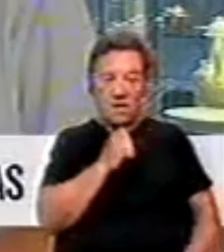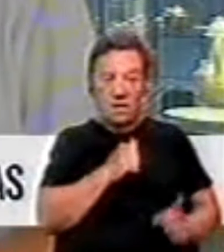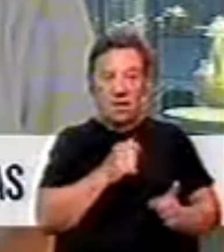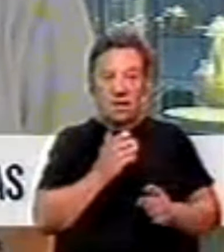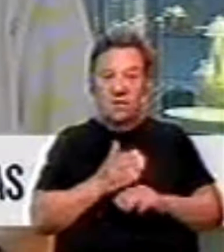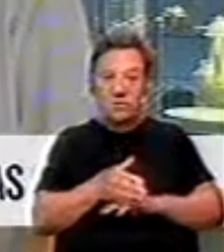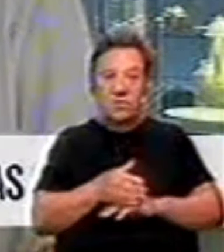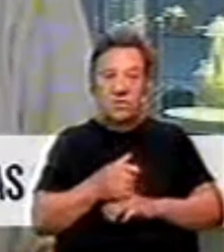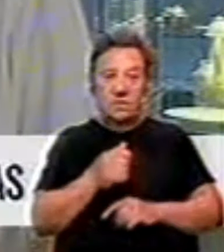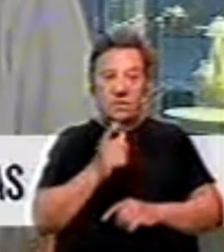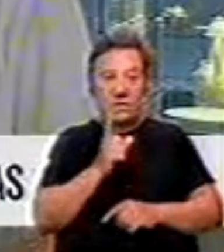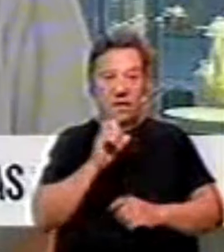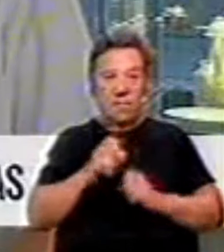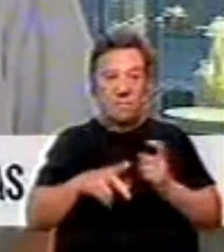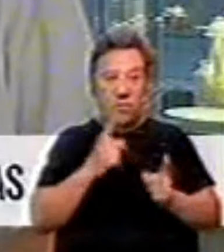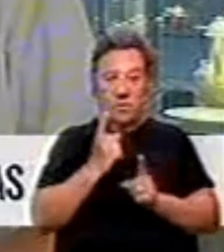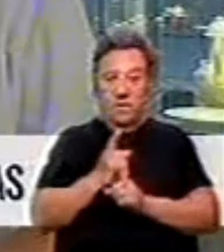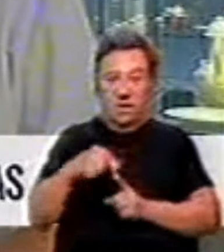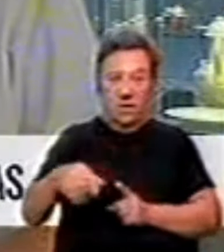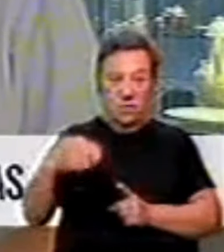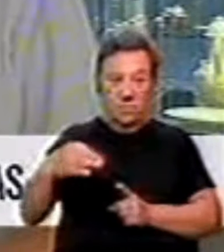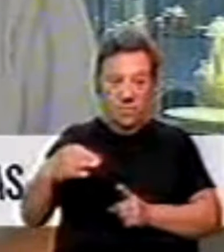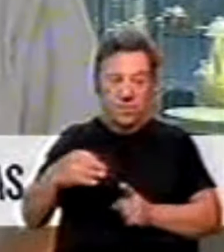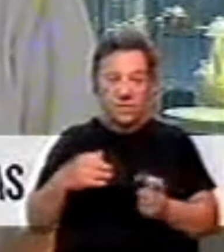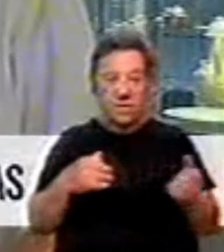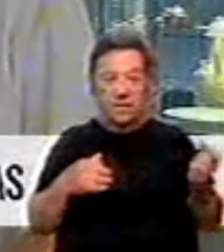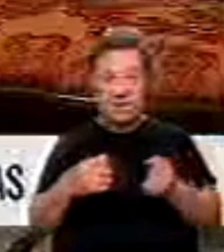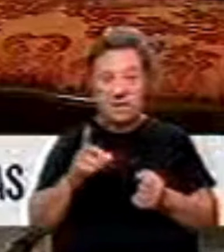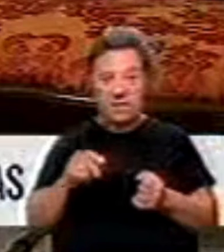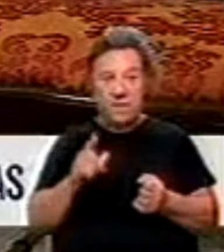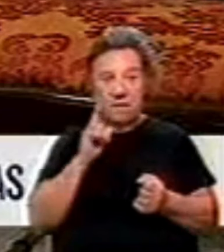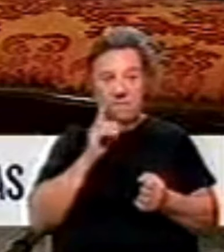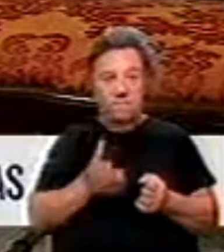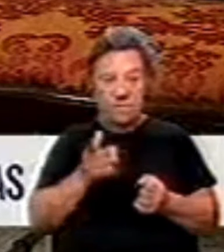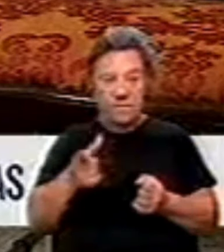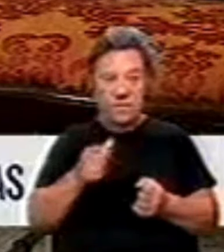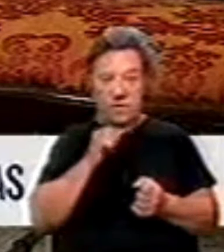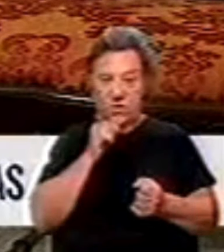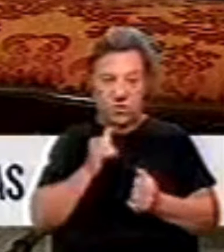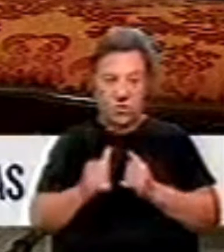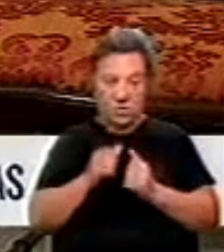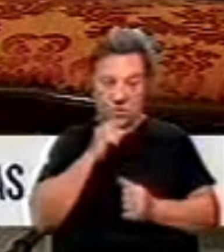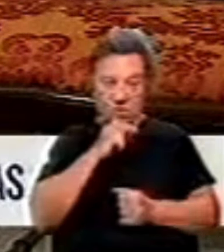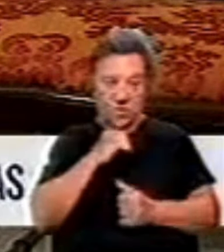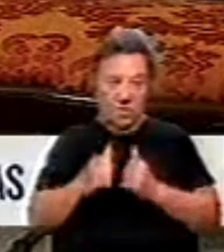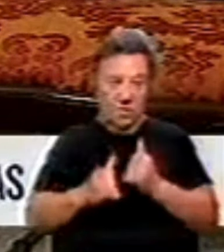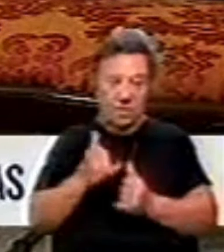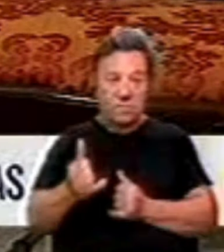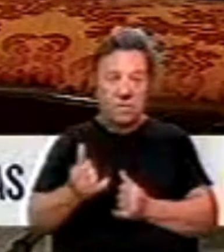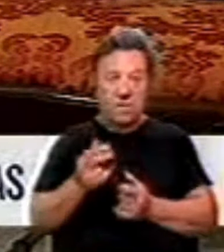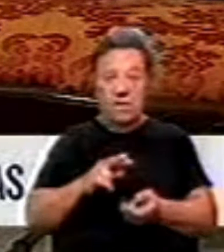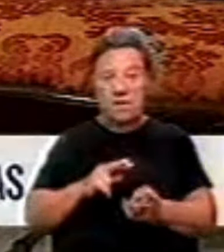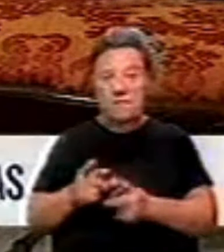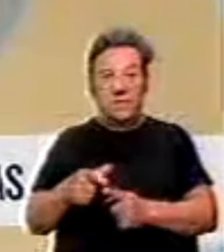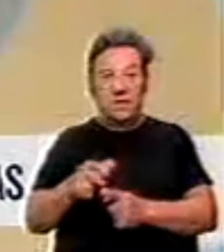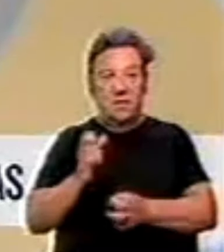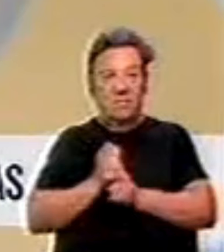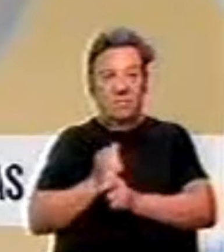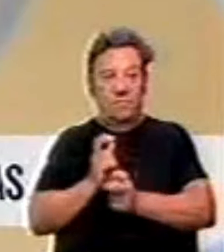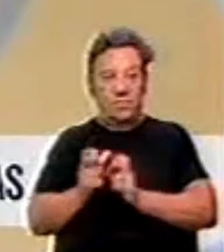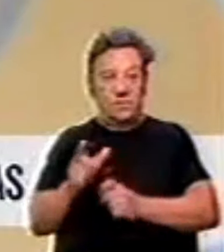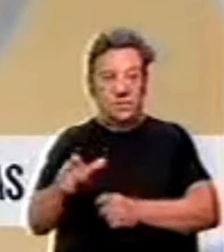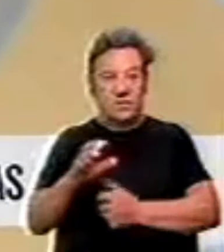a introdução dessa moda aqui no Porto, trazem também a valorização desta cor, que depois, obviamente, é vertida na